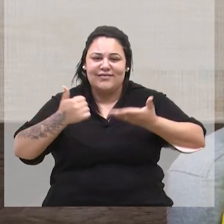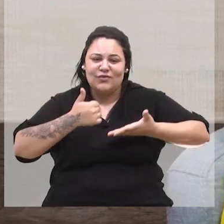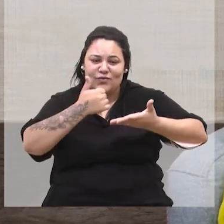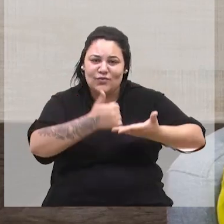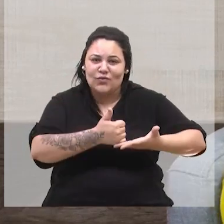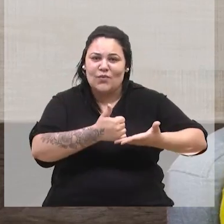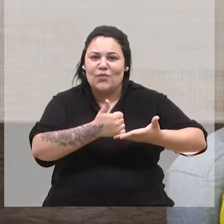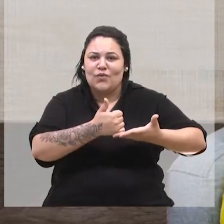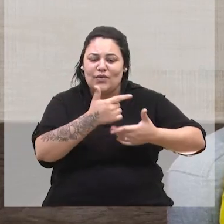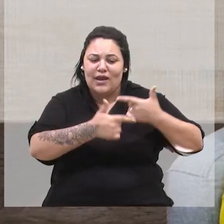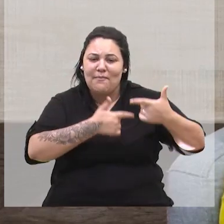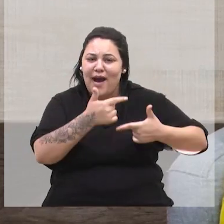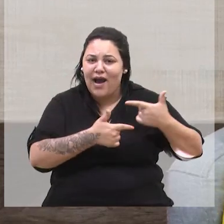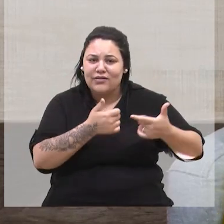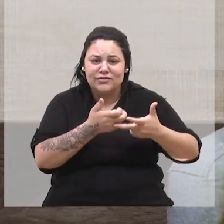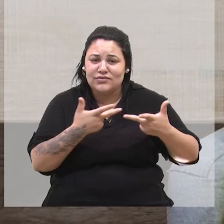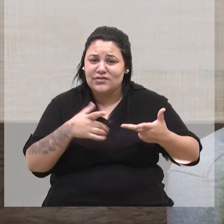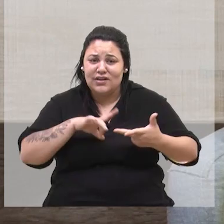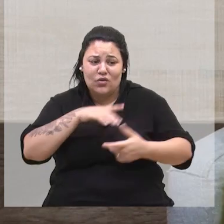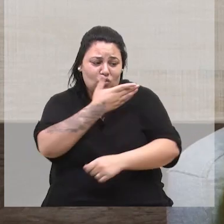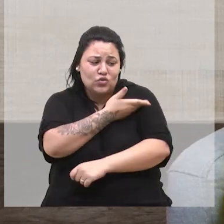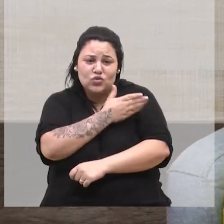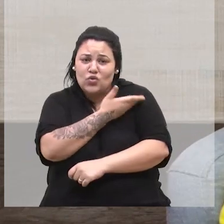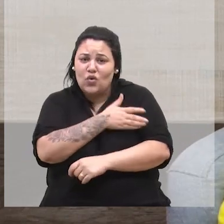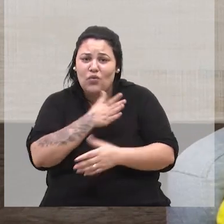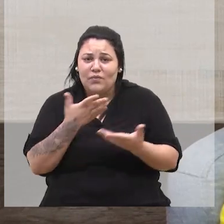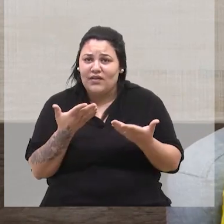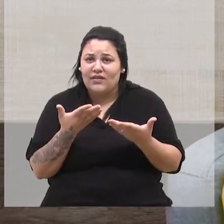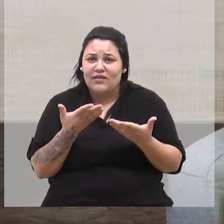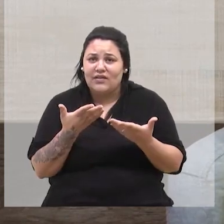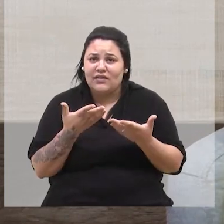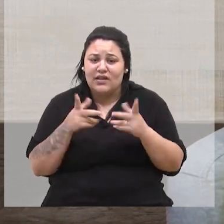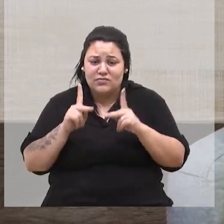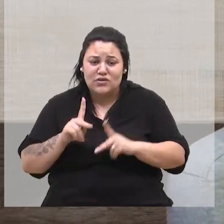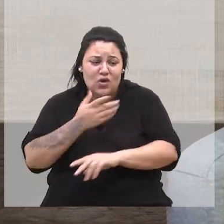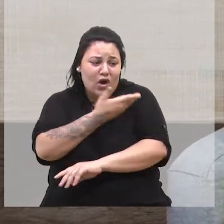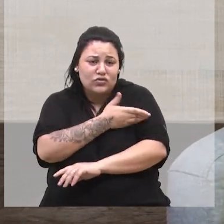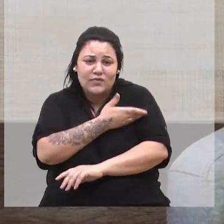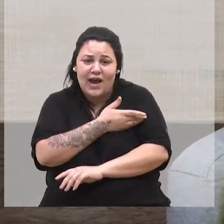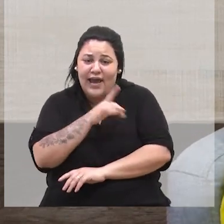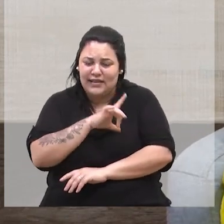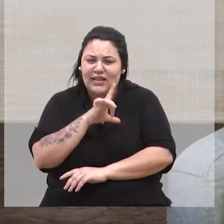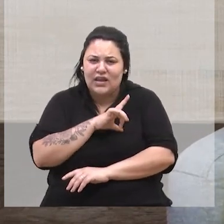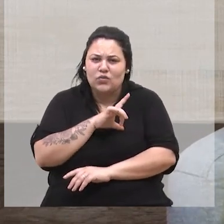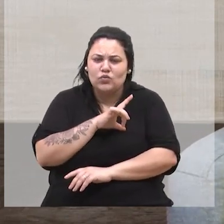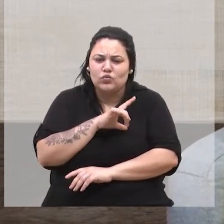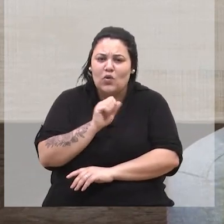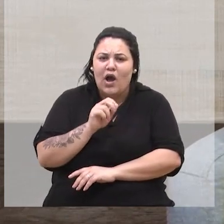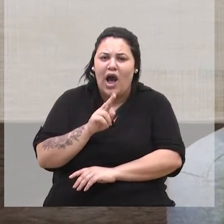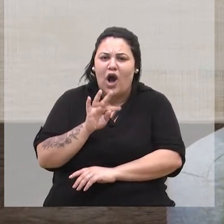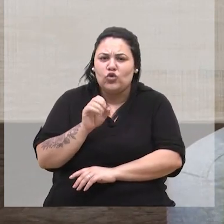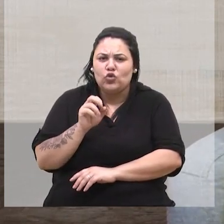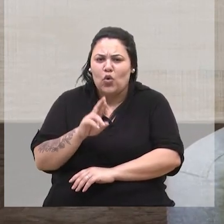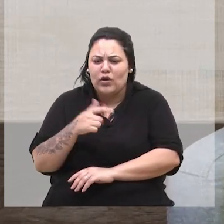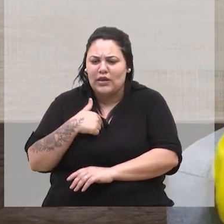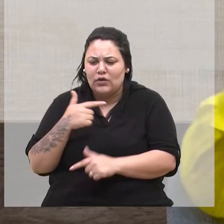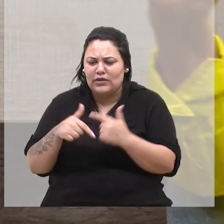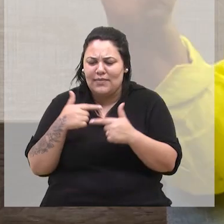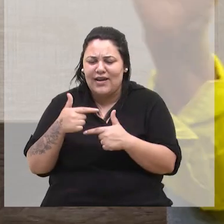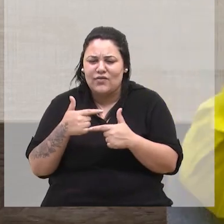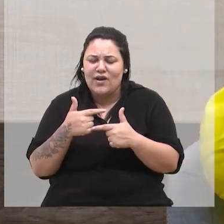houve um costume que virou uma disposição permanente, e aí tem um autor que eu trabalho que ele mostra